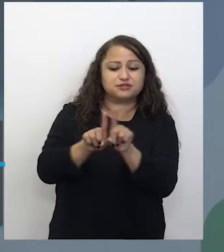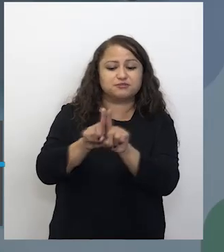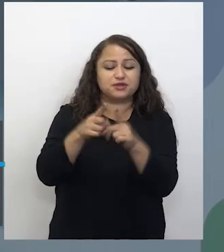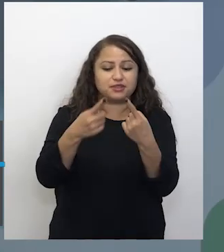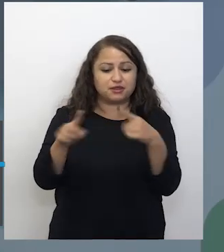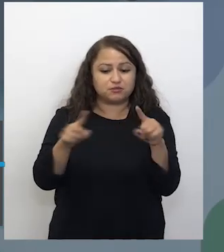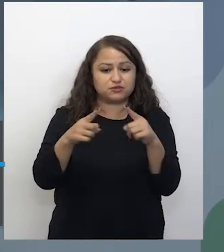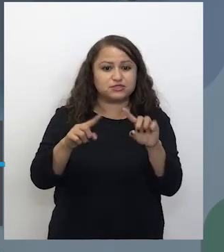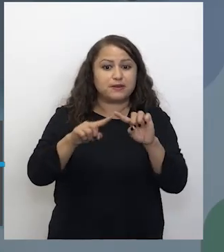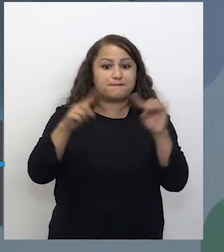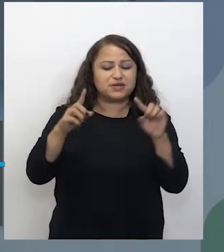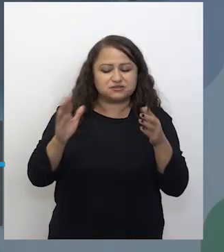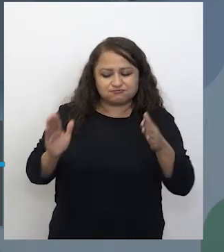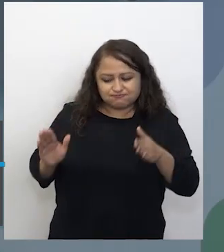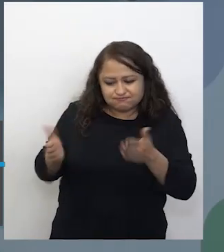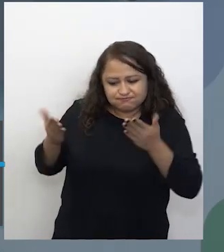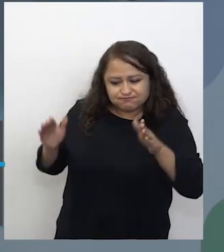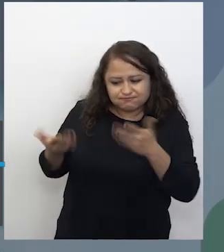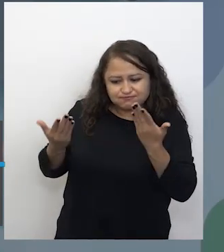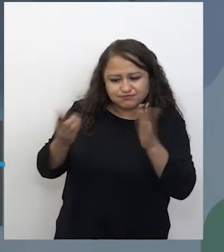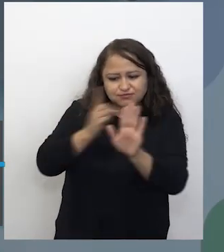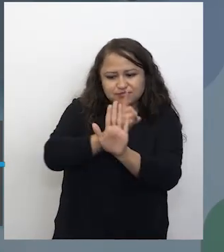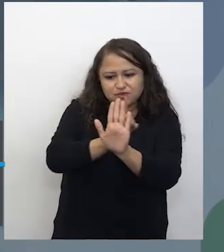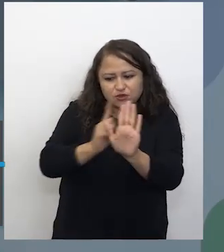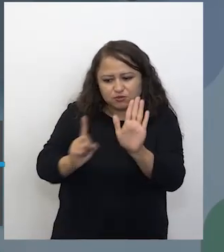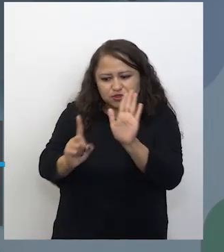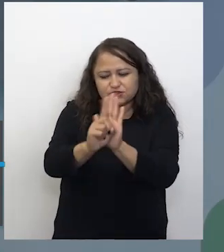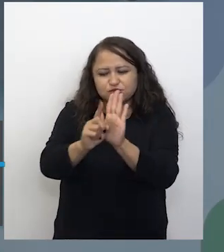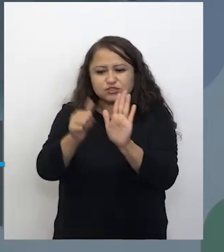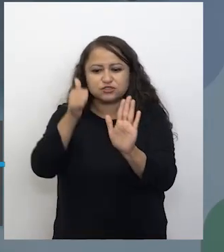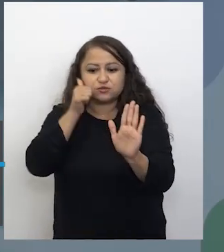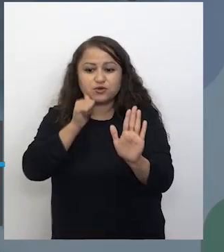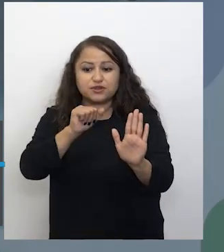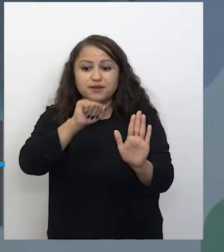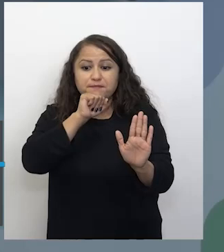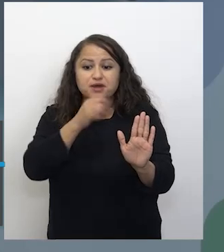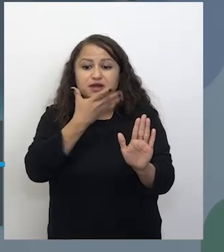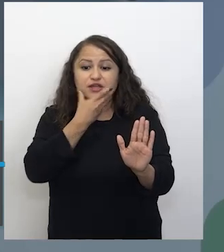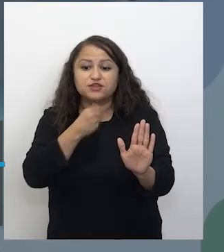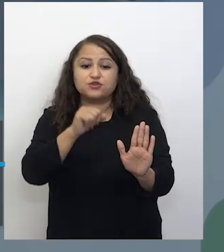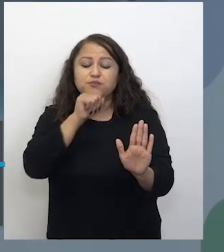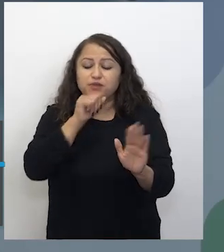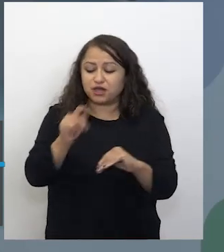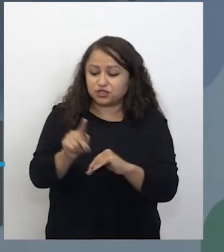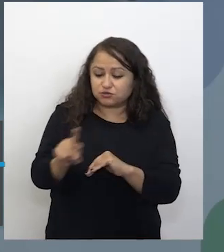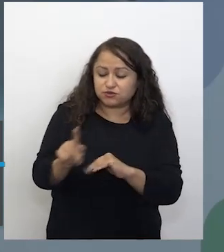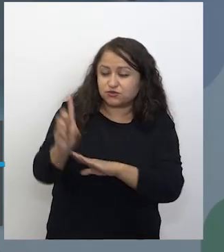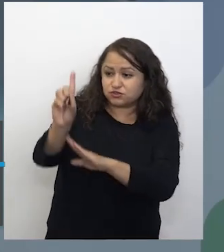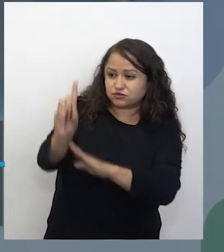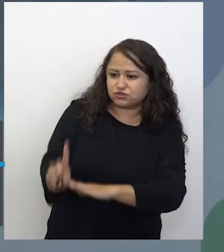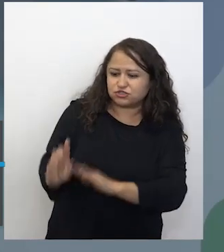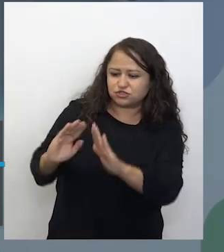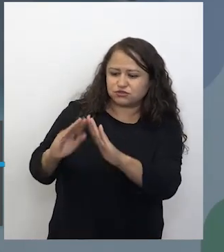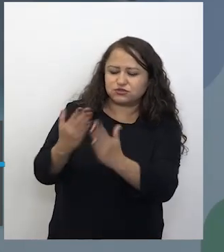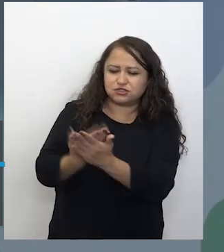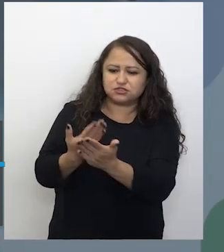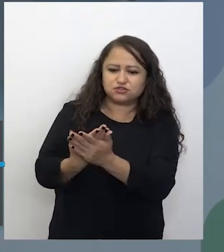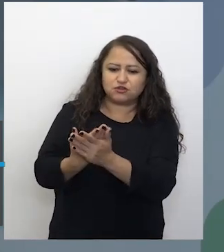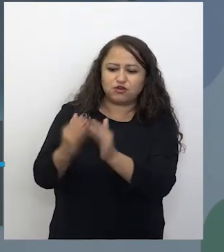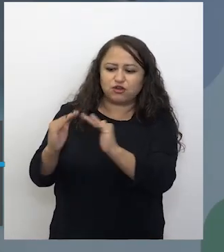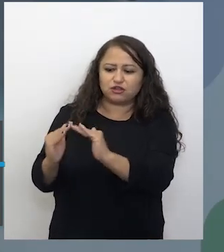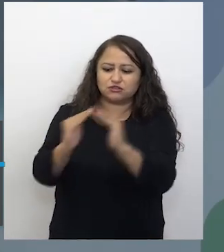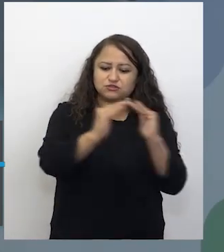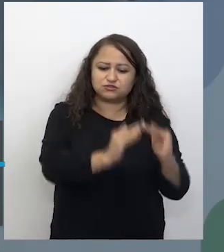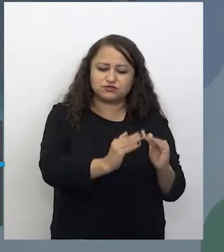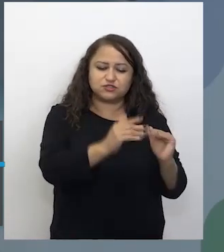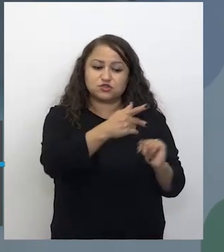estimular esses alunos a olhar o protagonismo do pai, da mãe, do professor, do diretor da escola, né, do vizinho,